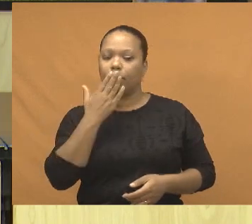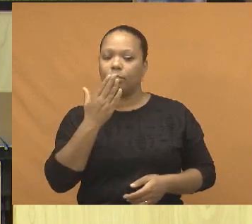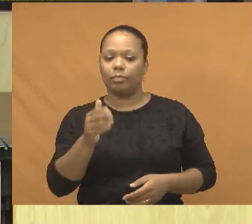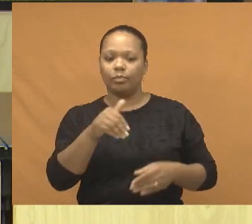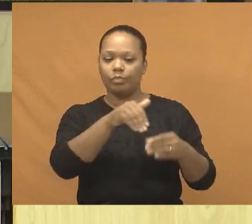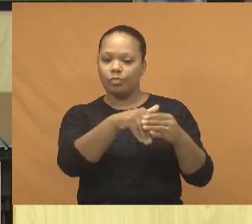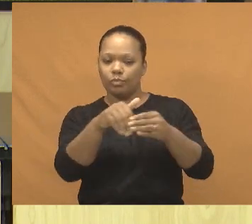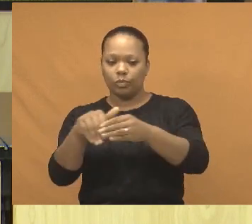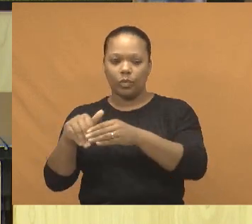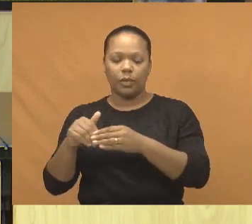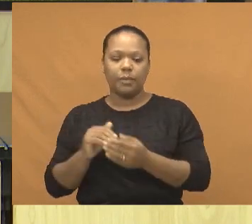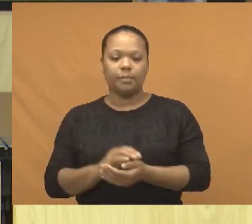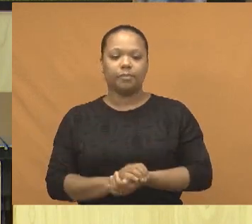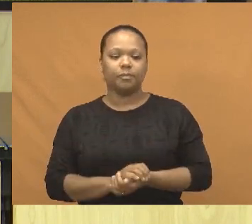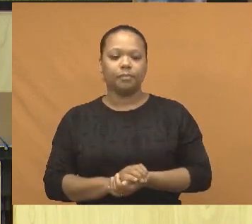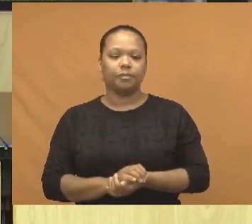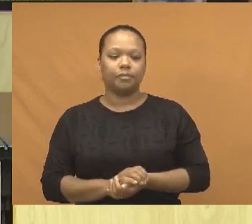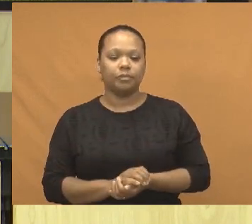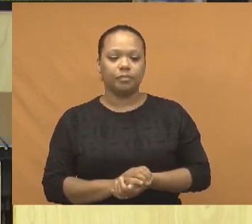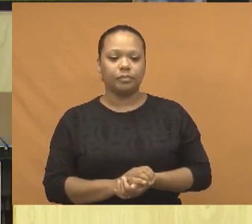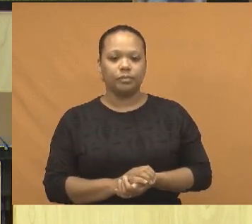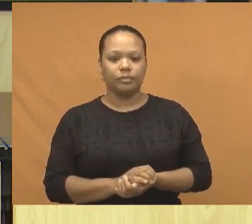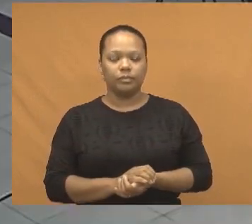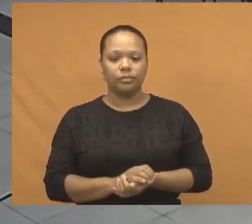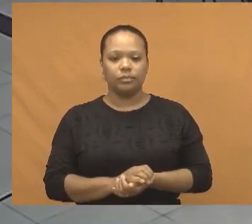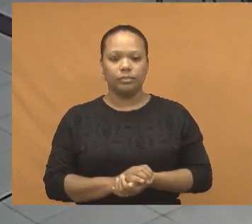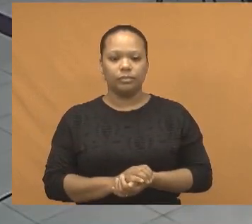foi solicitado votação.